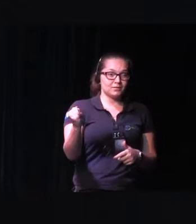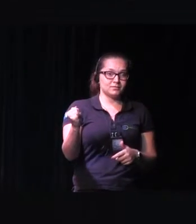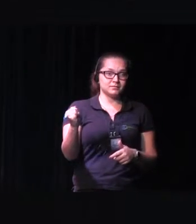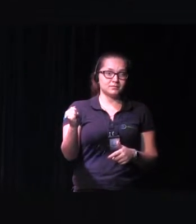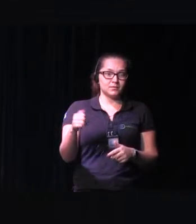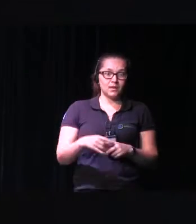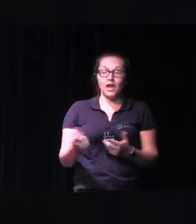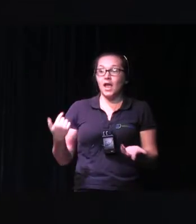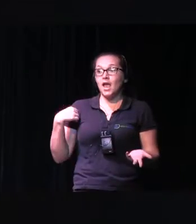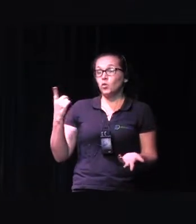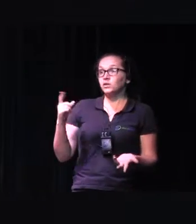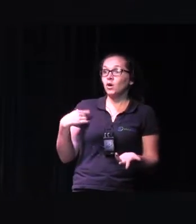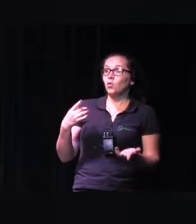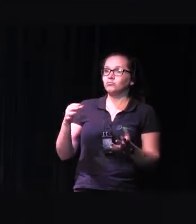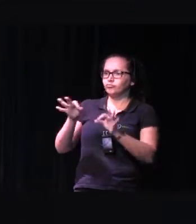bilhões.